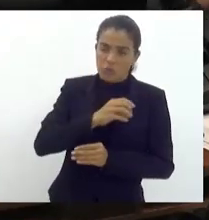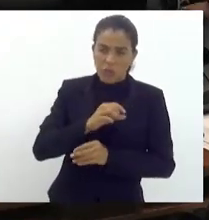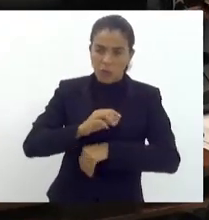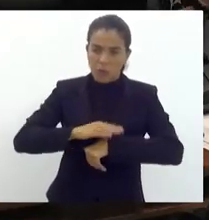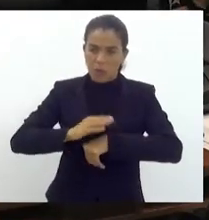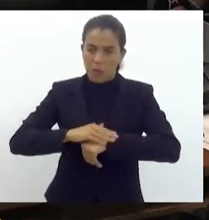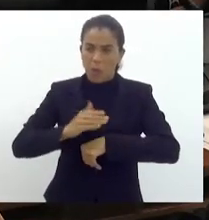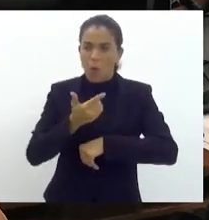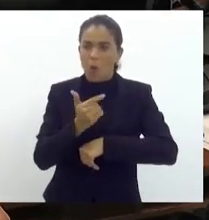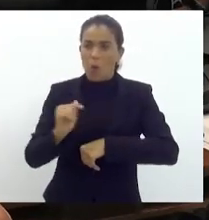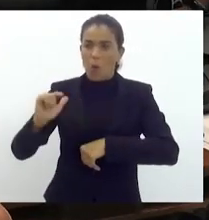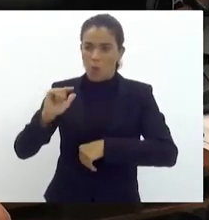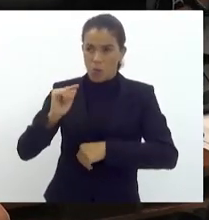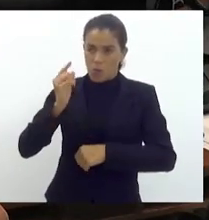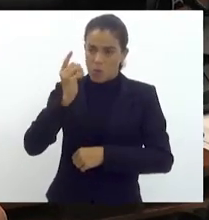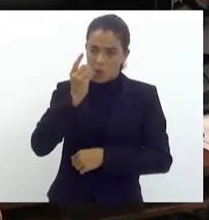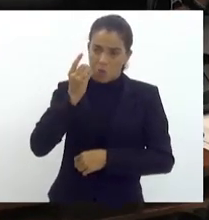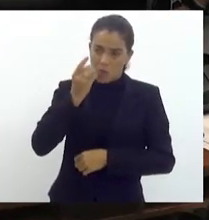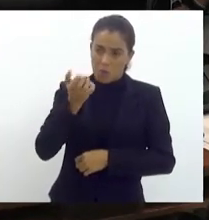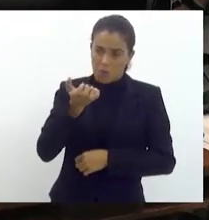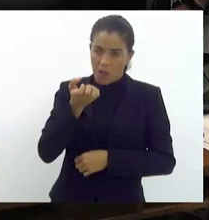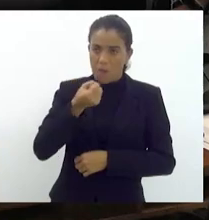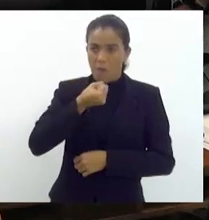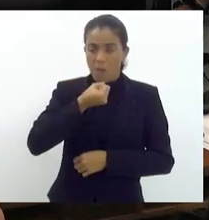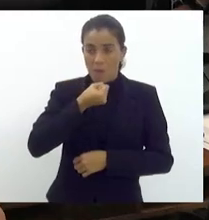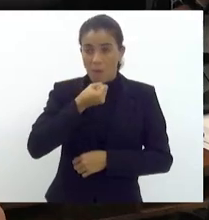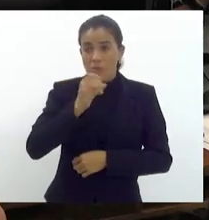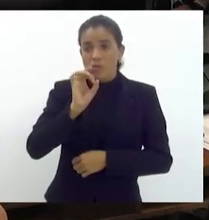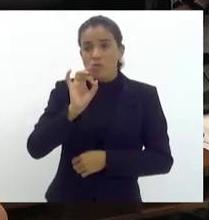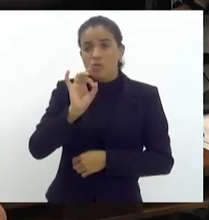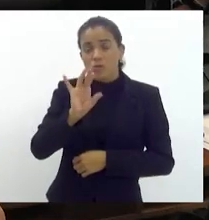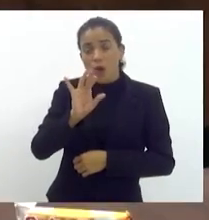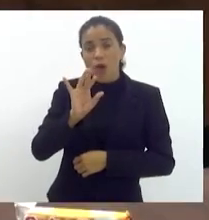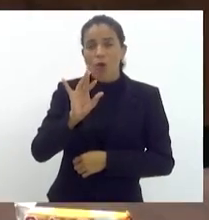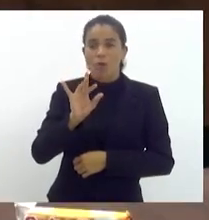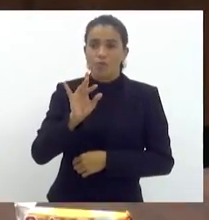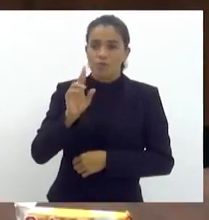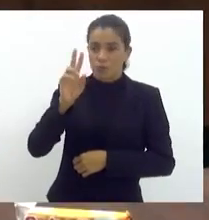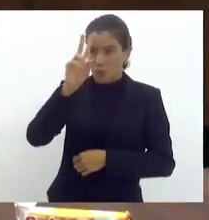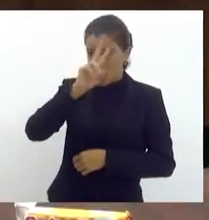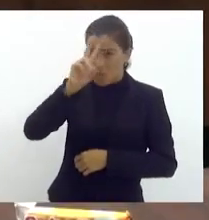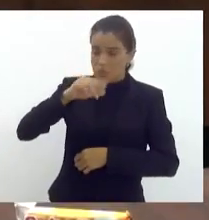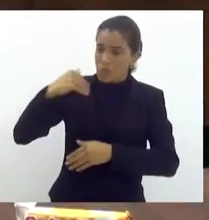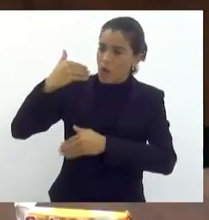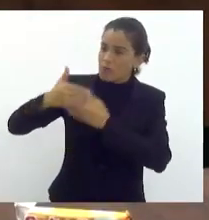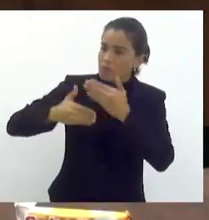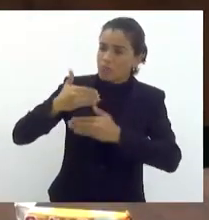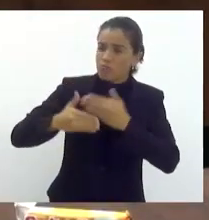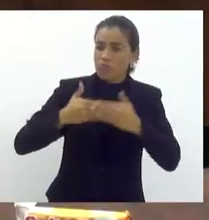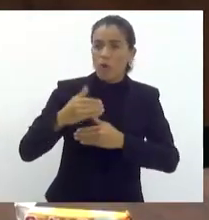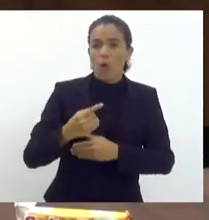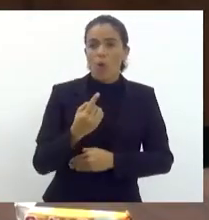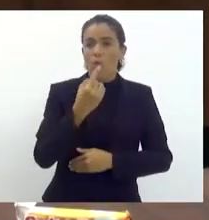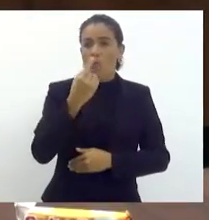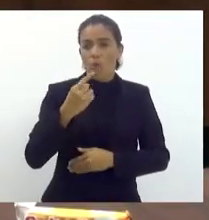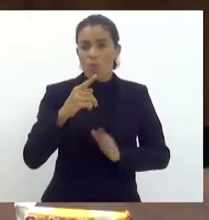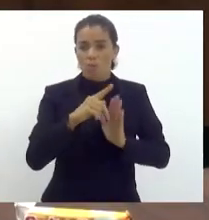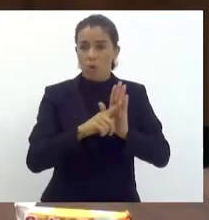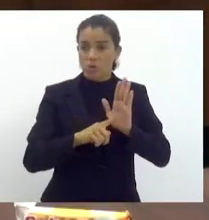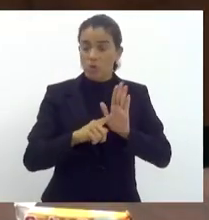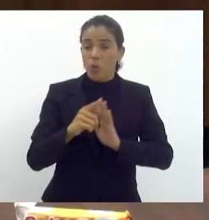outros deputados querem declarar eu queria inclusive aqui fazer um histórico porque não é apenas dessa projeto mas do outro